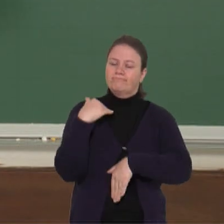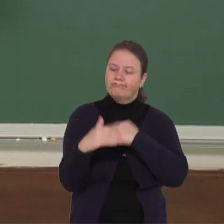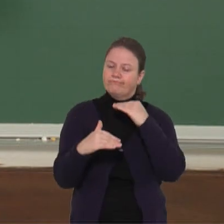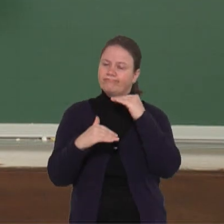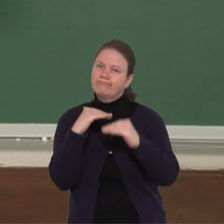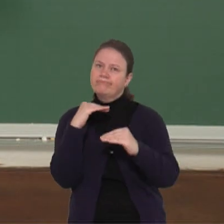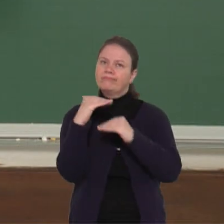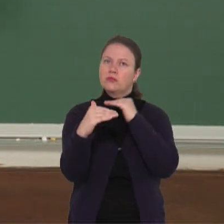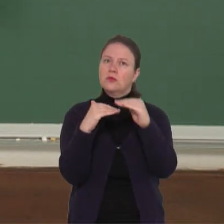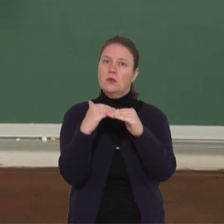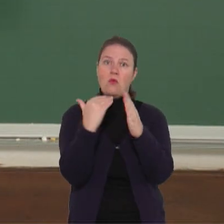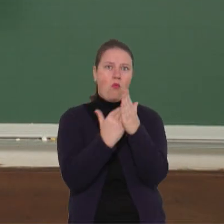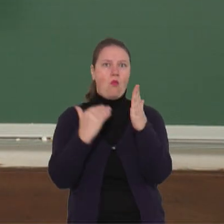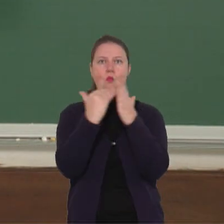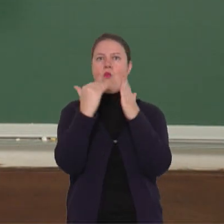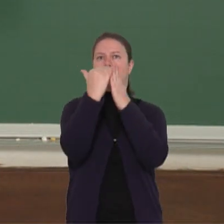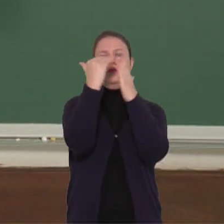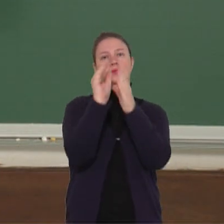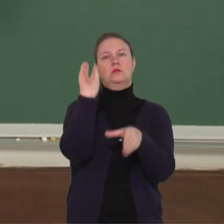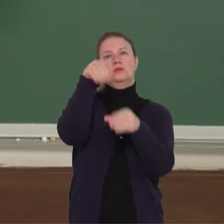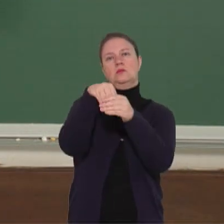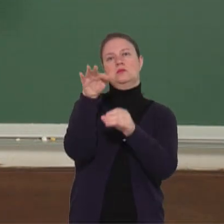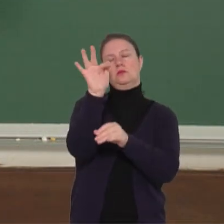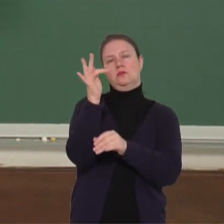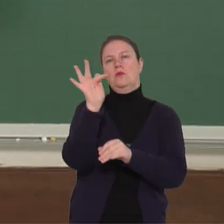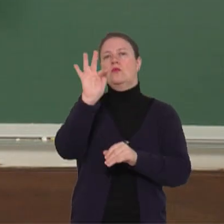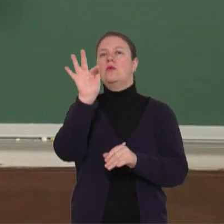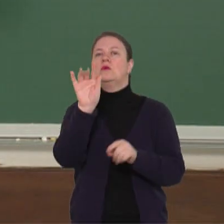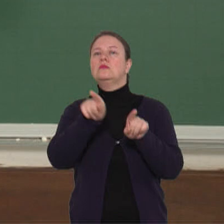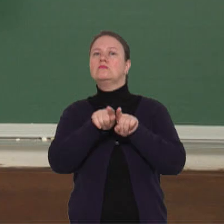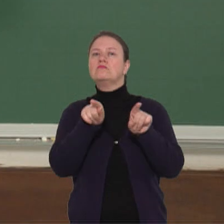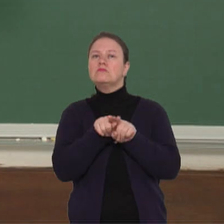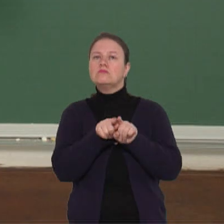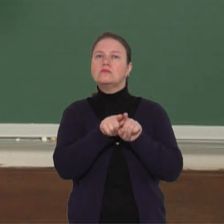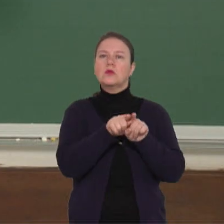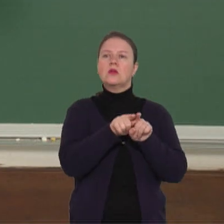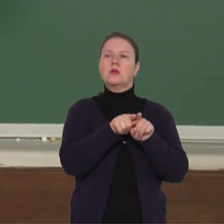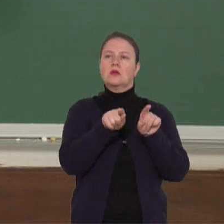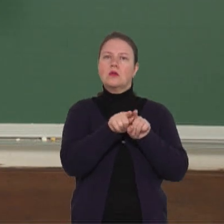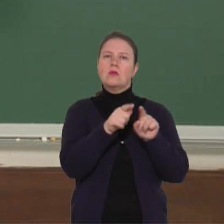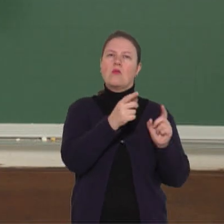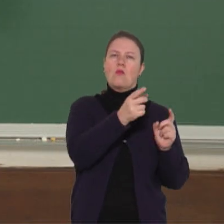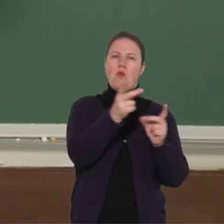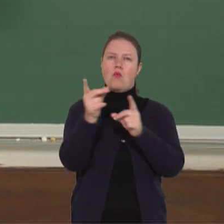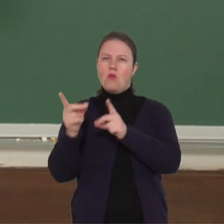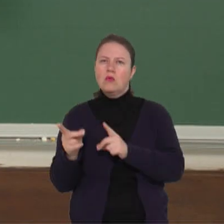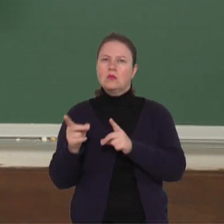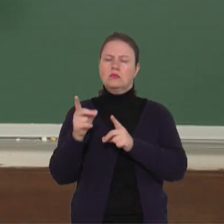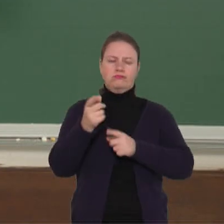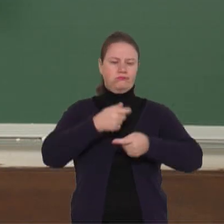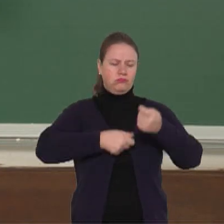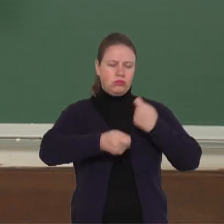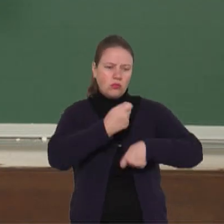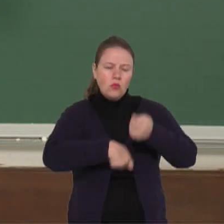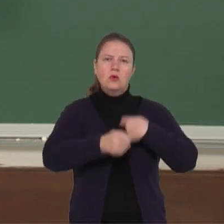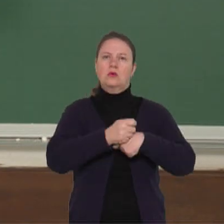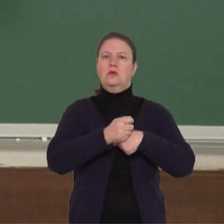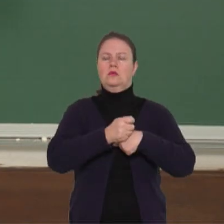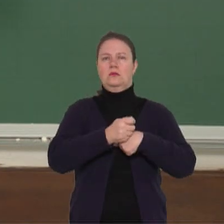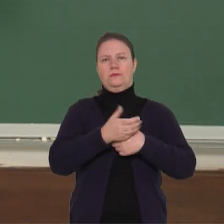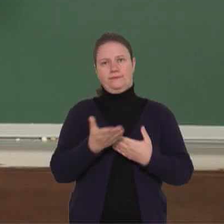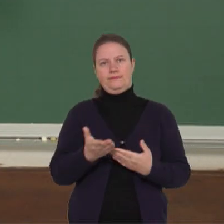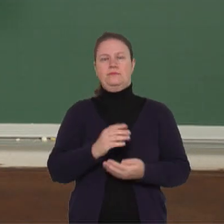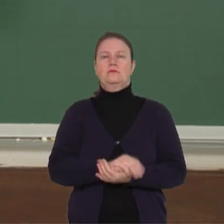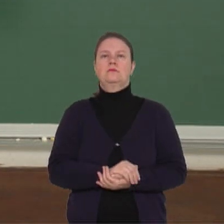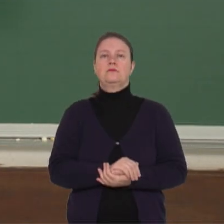mais capitalismo dentro da França. Então é claro que mercantilismo e relações serviços não cabe dentro de um regime republicano e